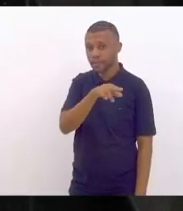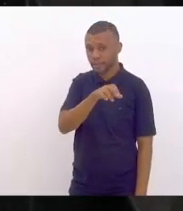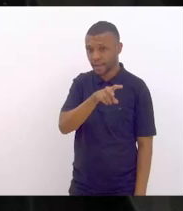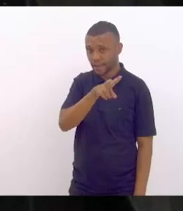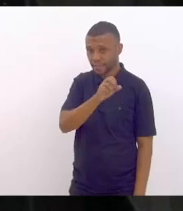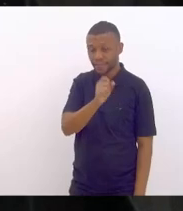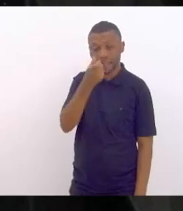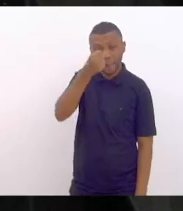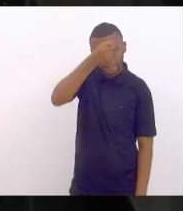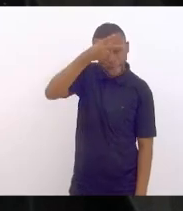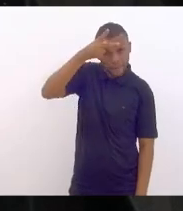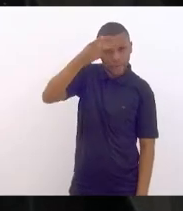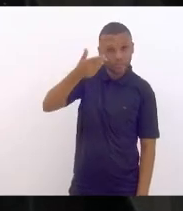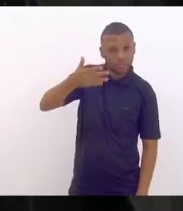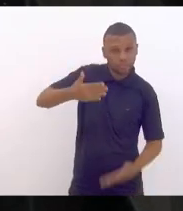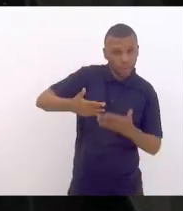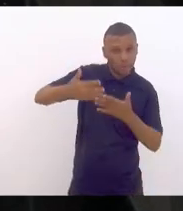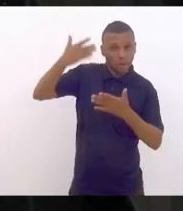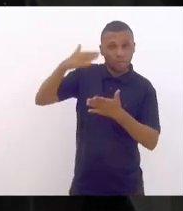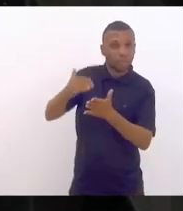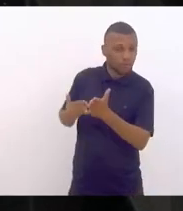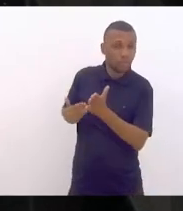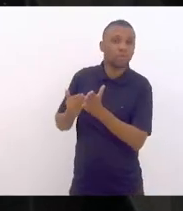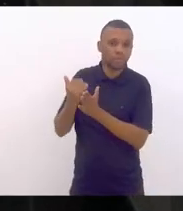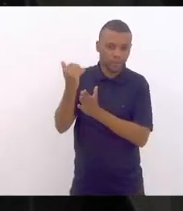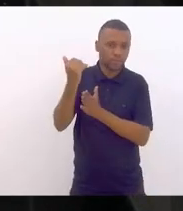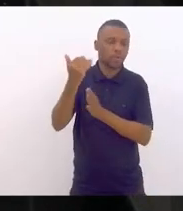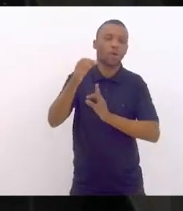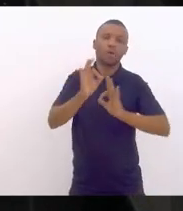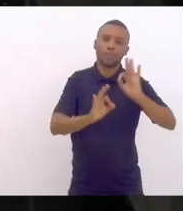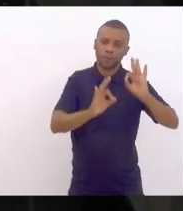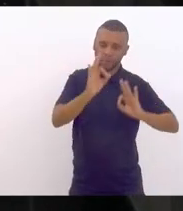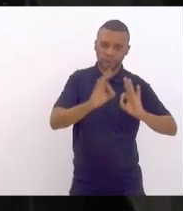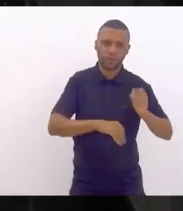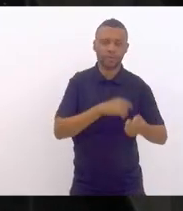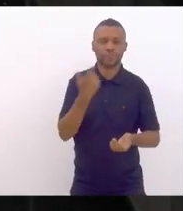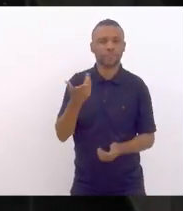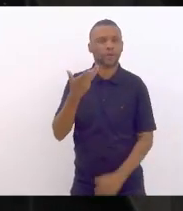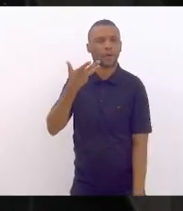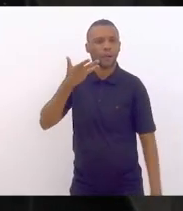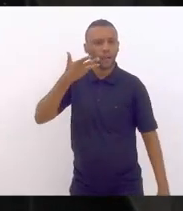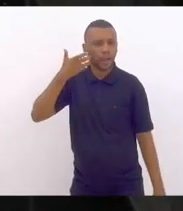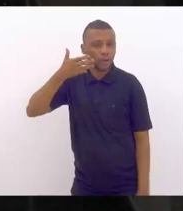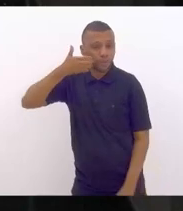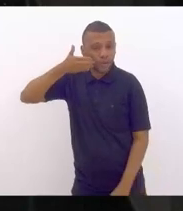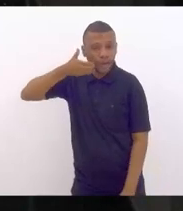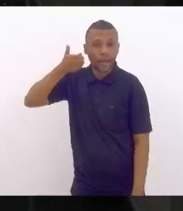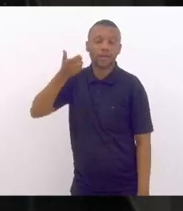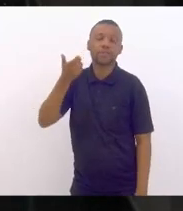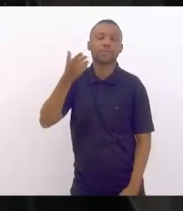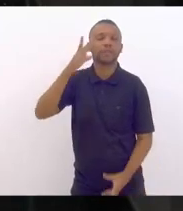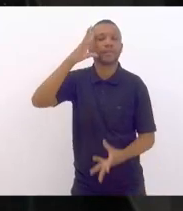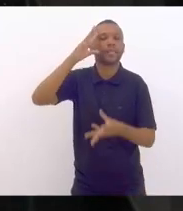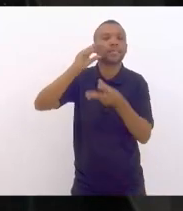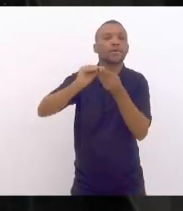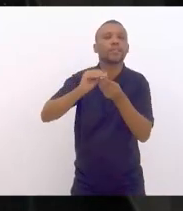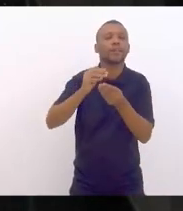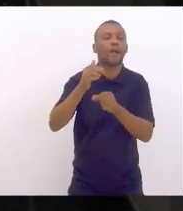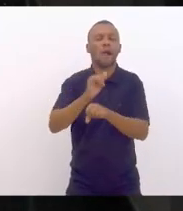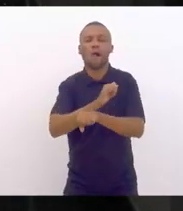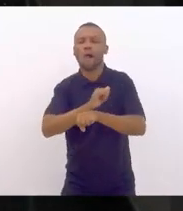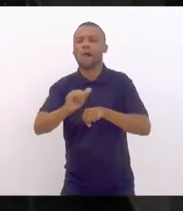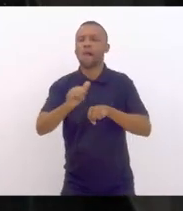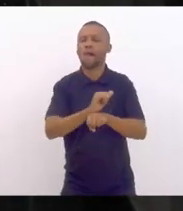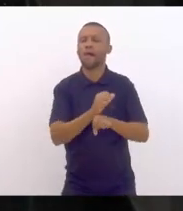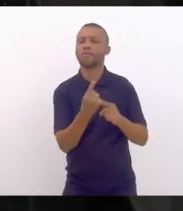quando isso foi lançado e Cláudio Castro entendeu que uma maneira de enfraquecer a candidatura